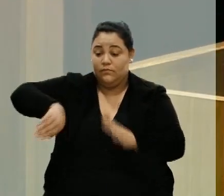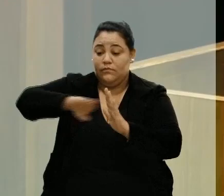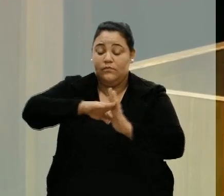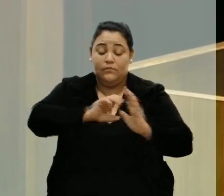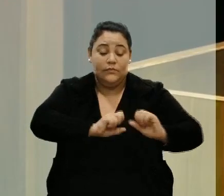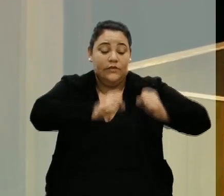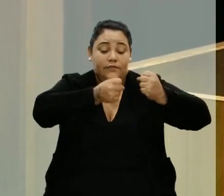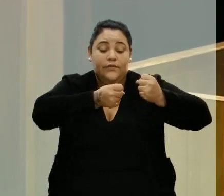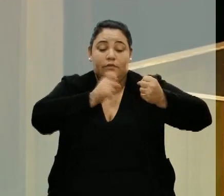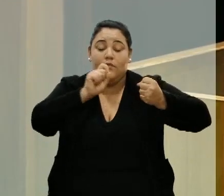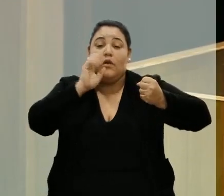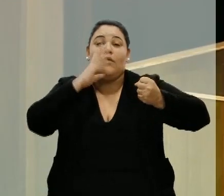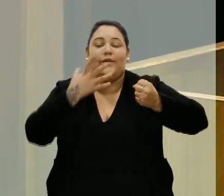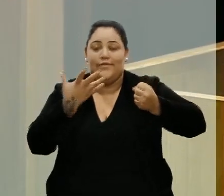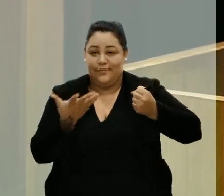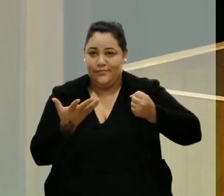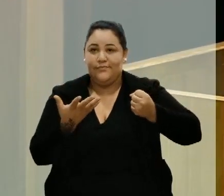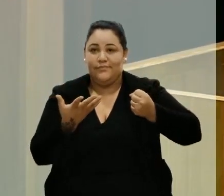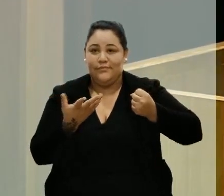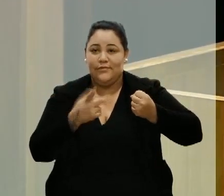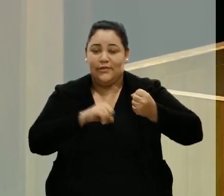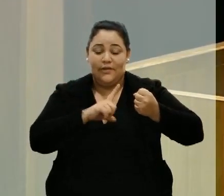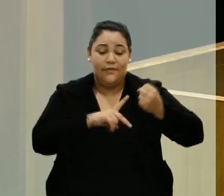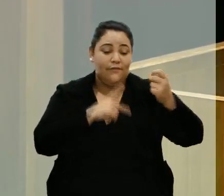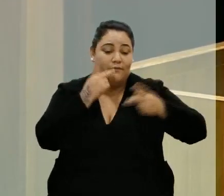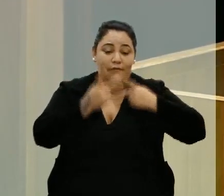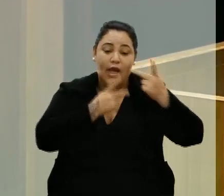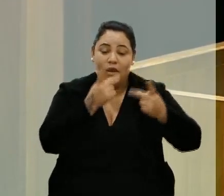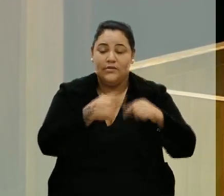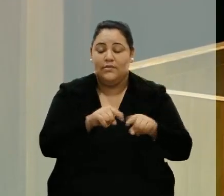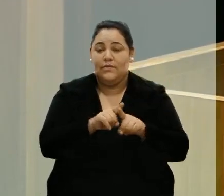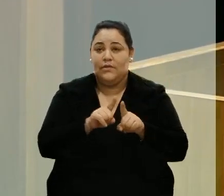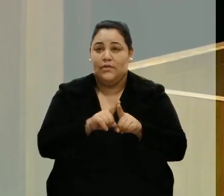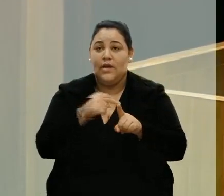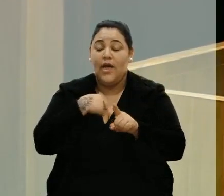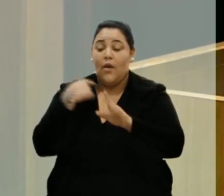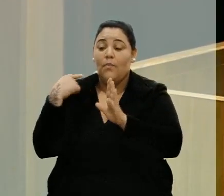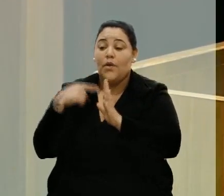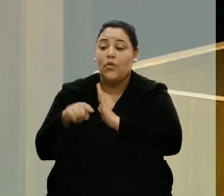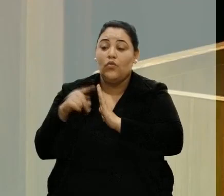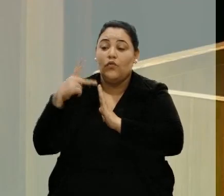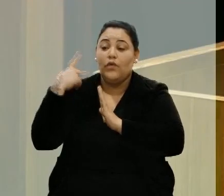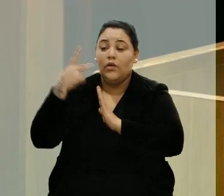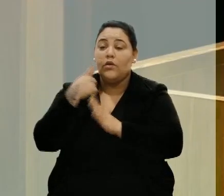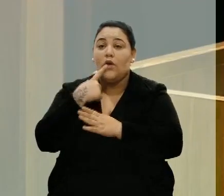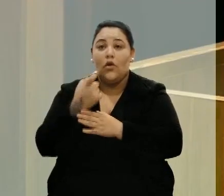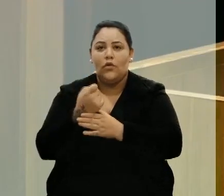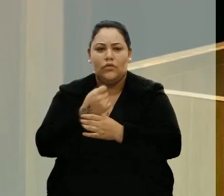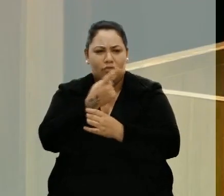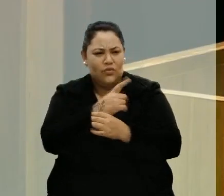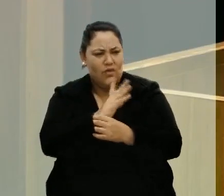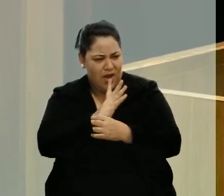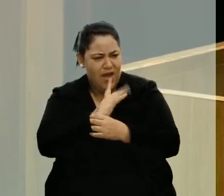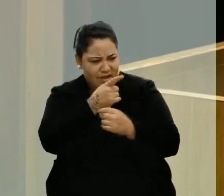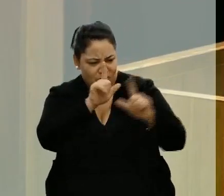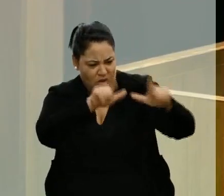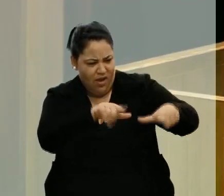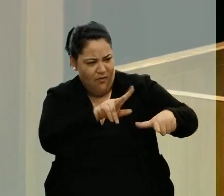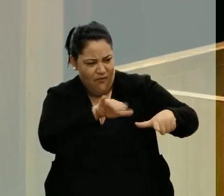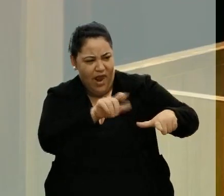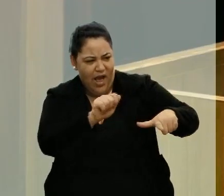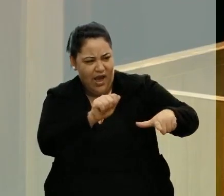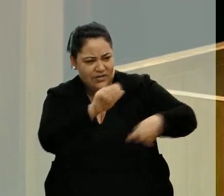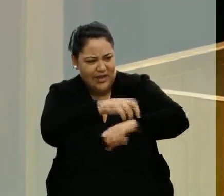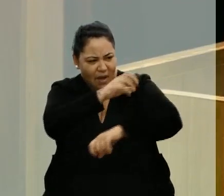essa causa, com argumentos. Eu pergunto, vereadora Rose, a senhora conhece a Vila Sapo? Já esteve na